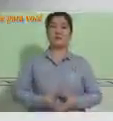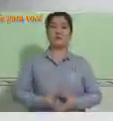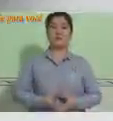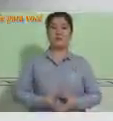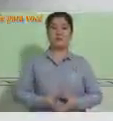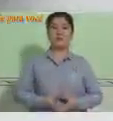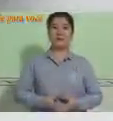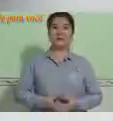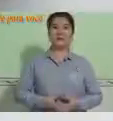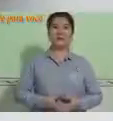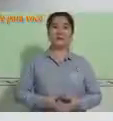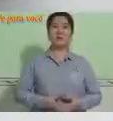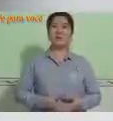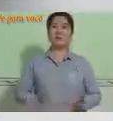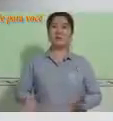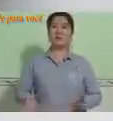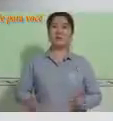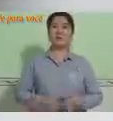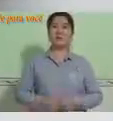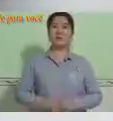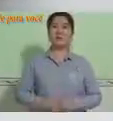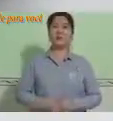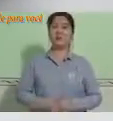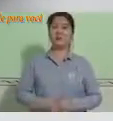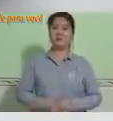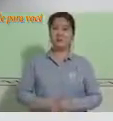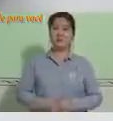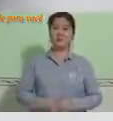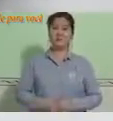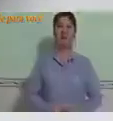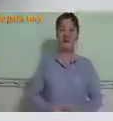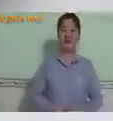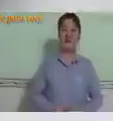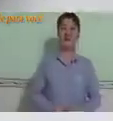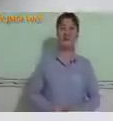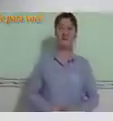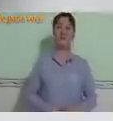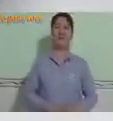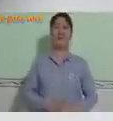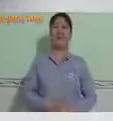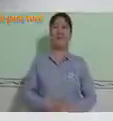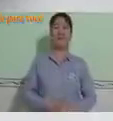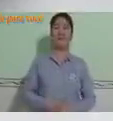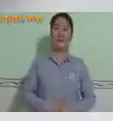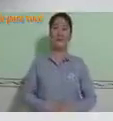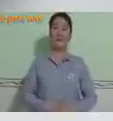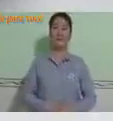Assim, a pessoa acorda sempre cansada e queixa-se do cansaço todos os dias, na maior parte do